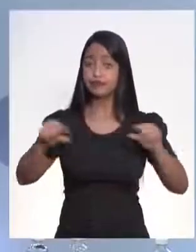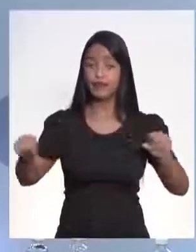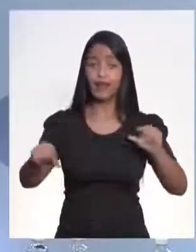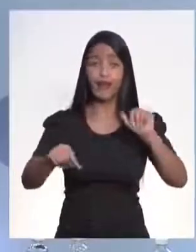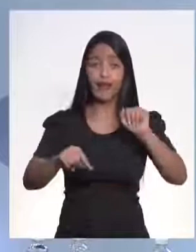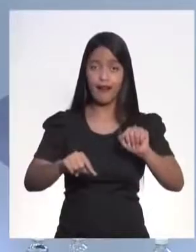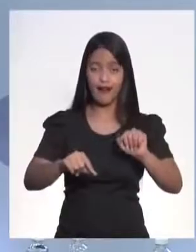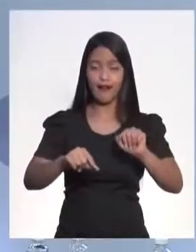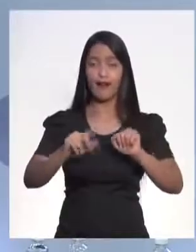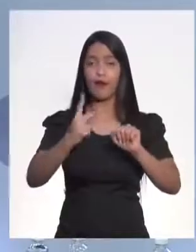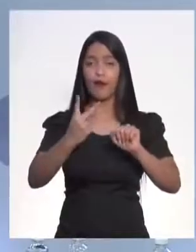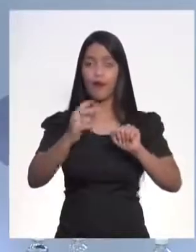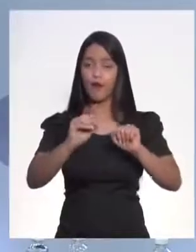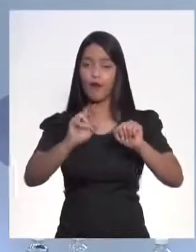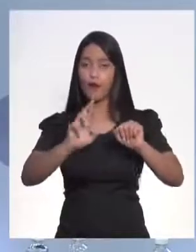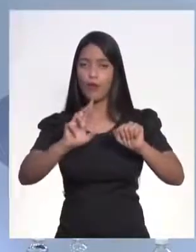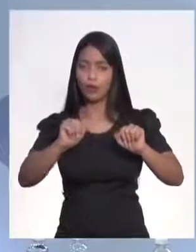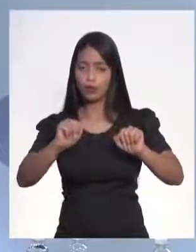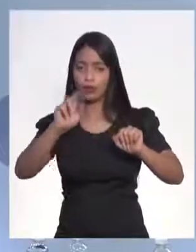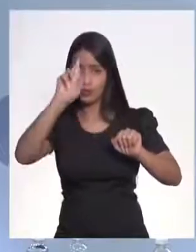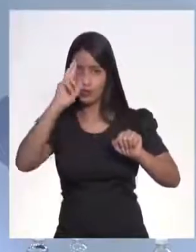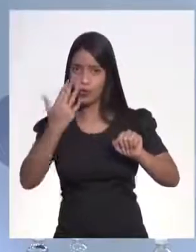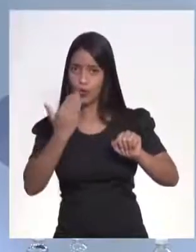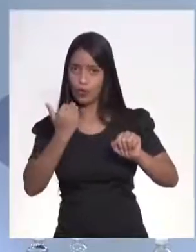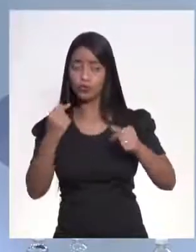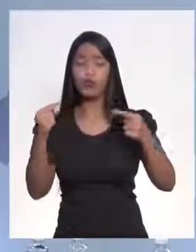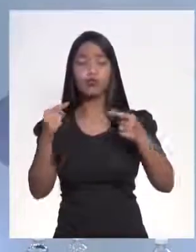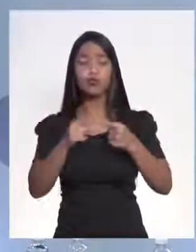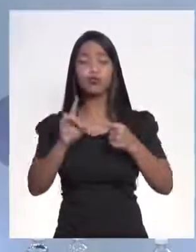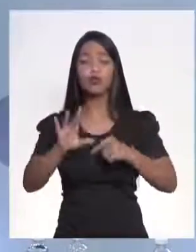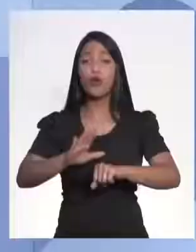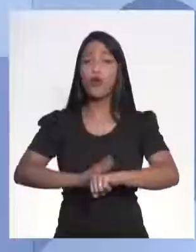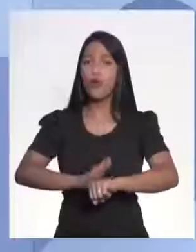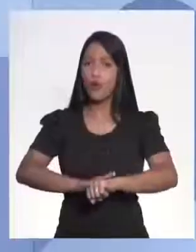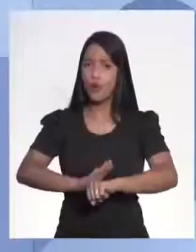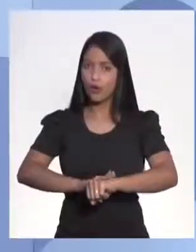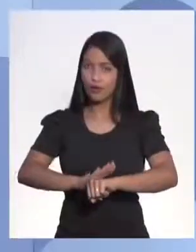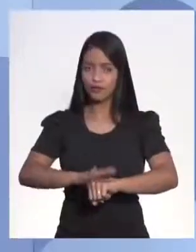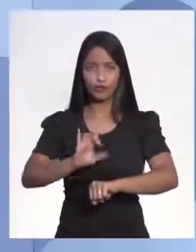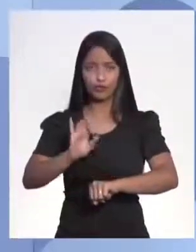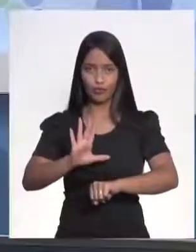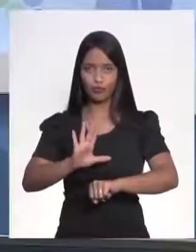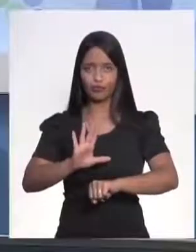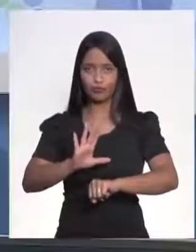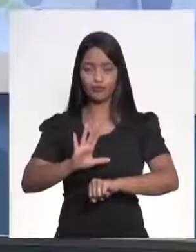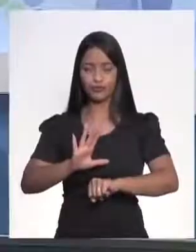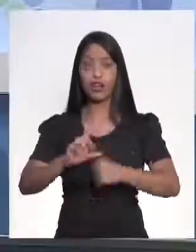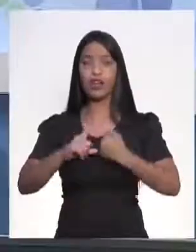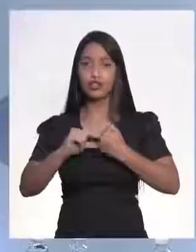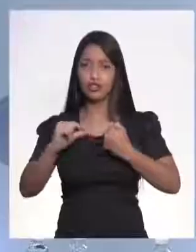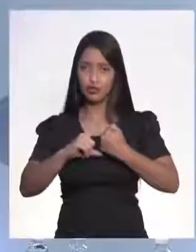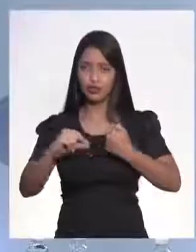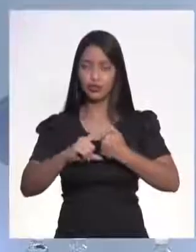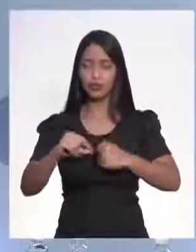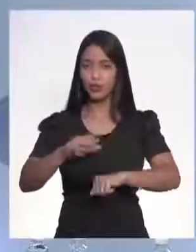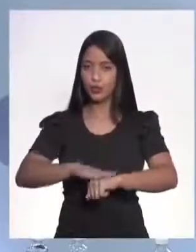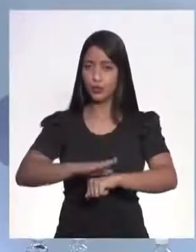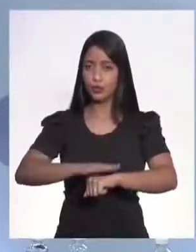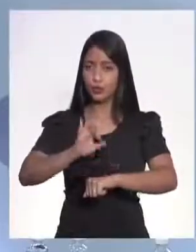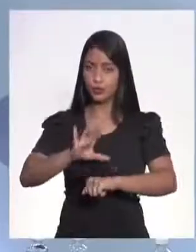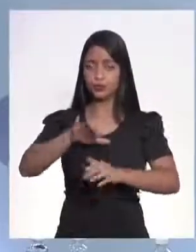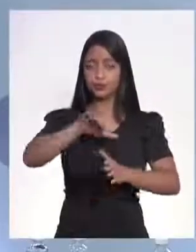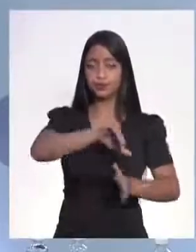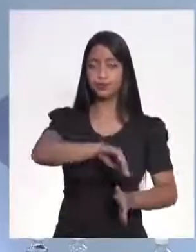falar sobre a hora a hora do almoço para meio-dia vai ser o artigo é aí seria um artigo eu falaria sobre a hora